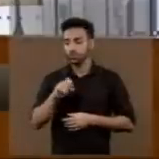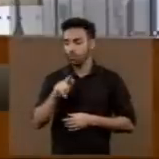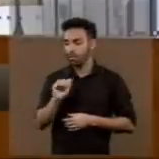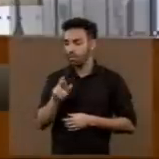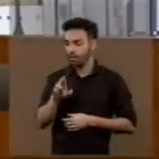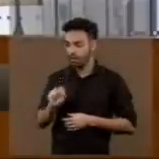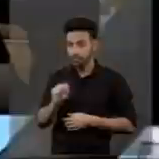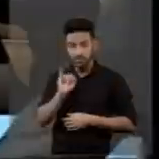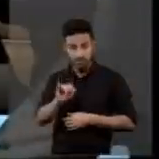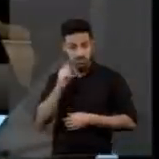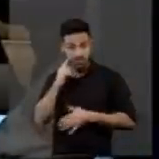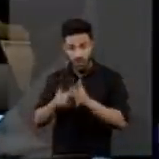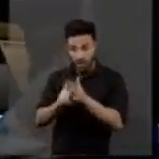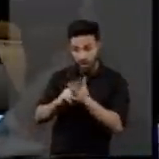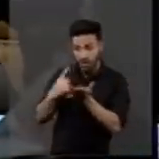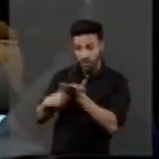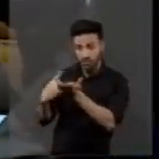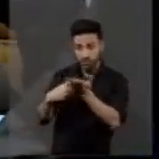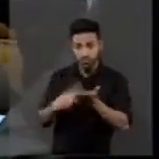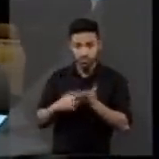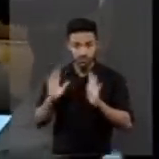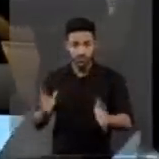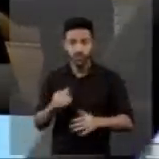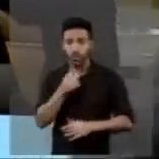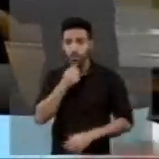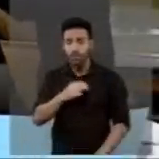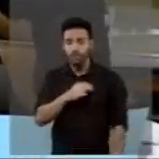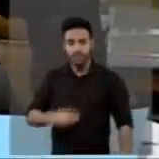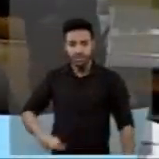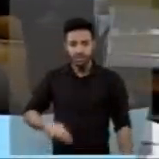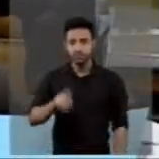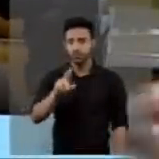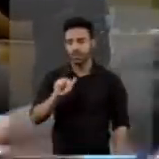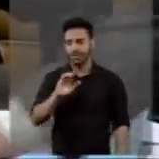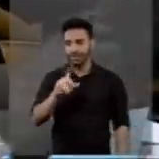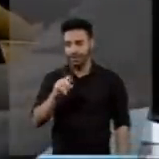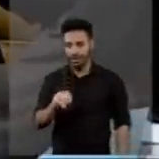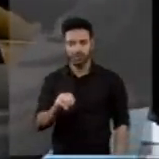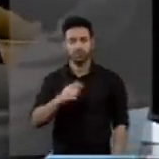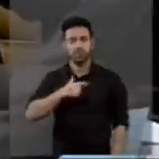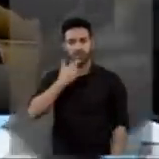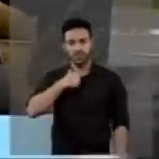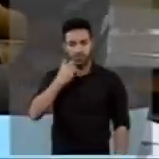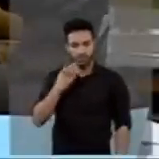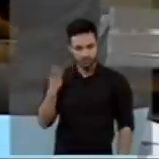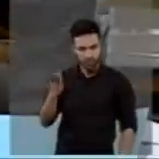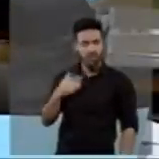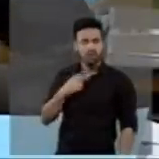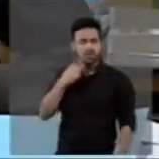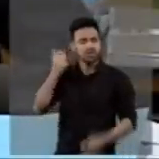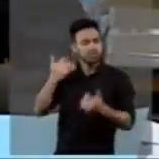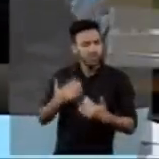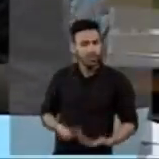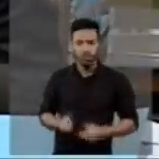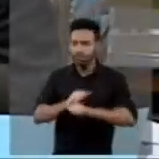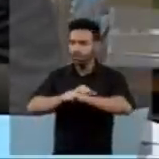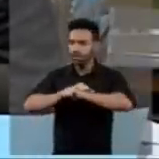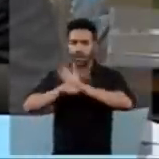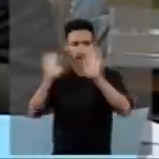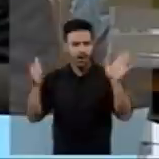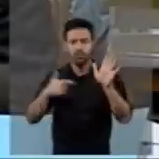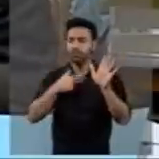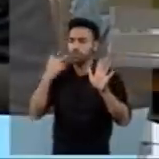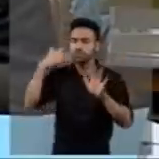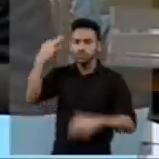sido anteriormente formulados. E o eminente ministro Ricardo Lewandowski, naquela ocasião, destacou com absoluta